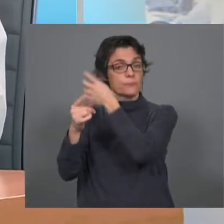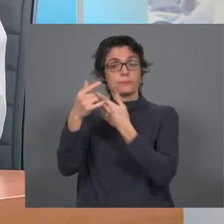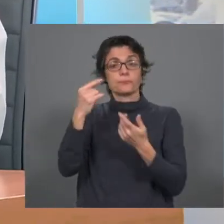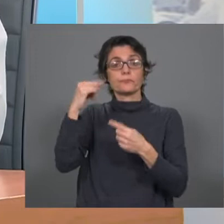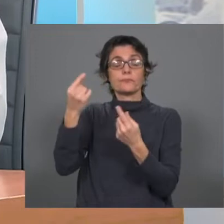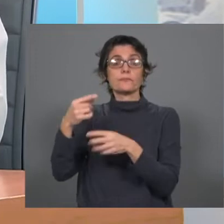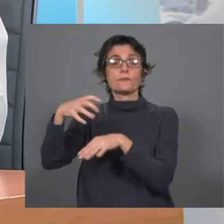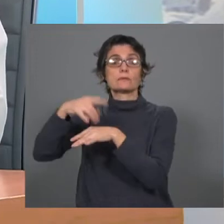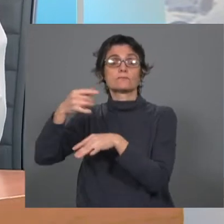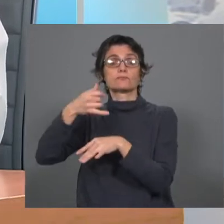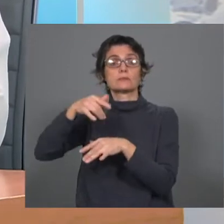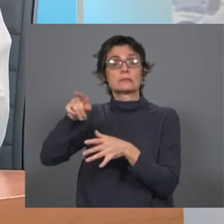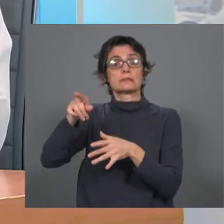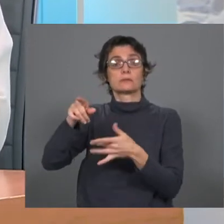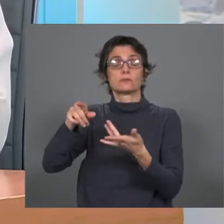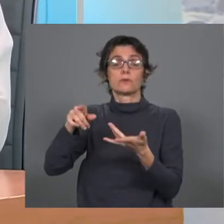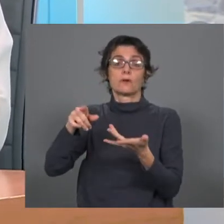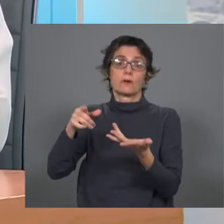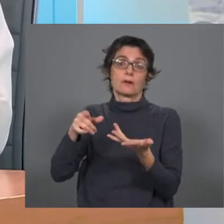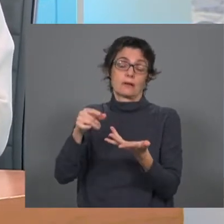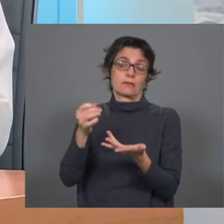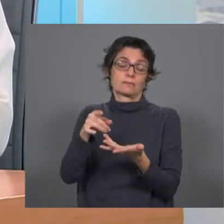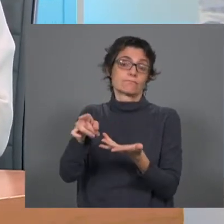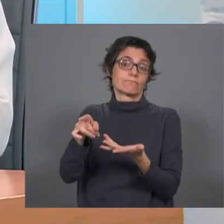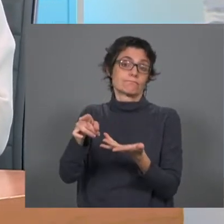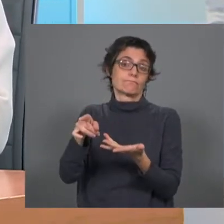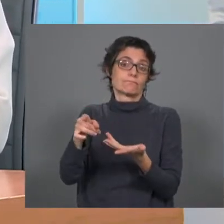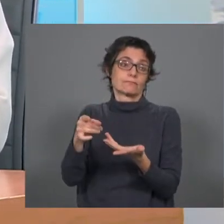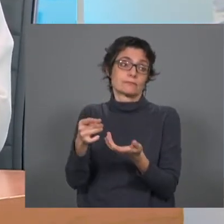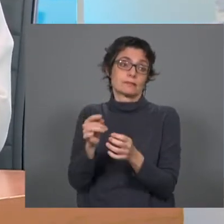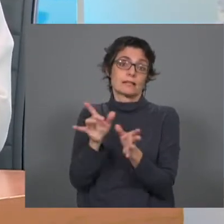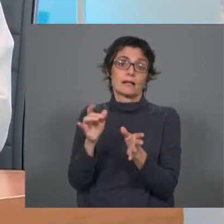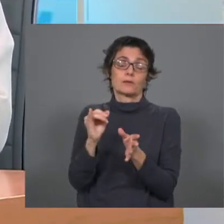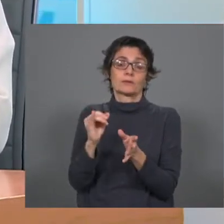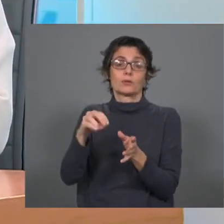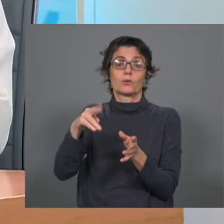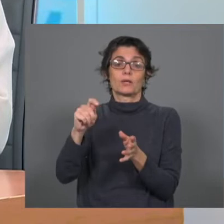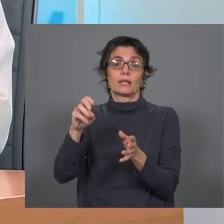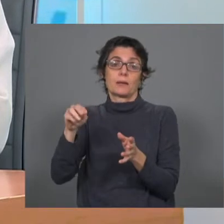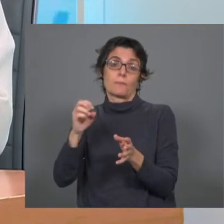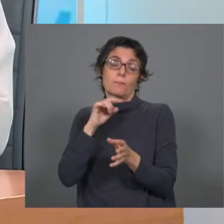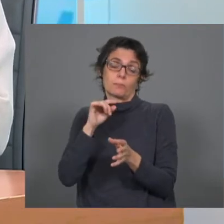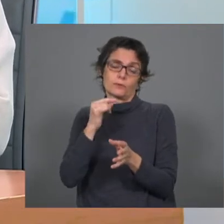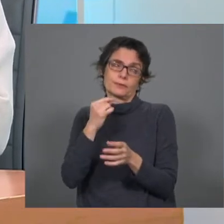caso do INEM, obviamente, era possível terem noção de outros locais